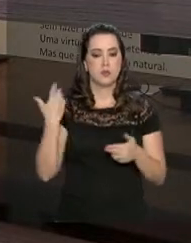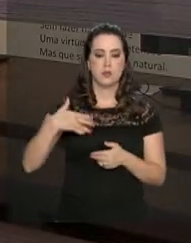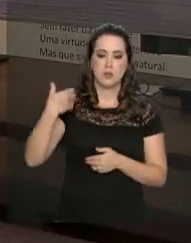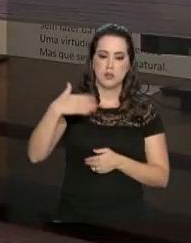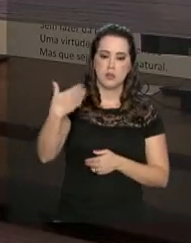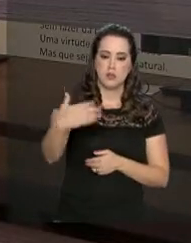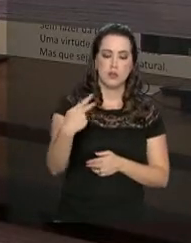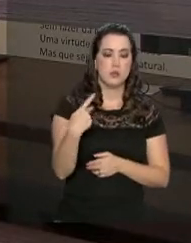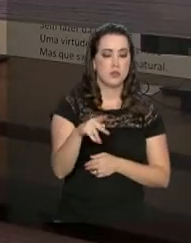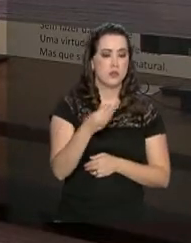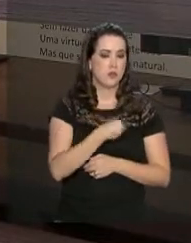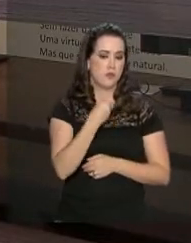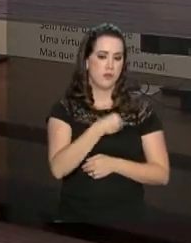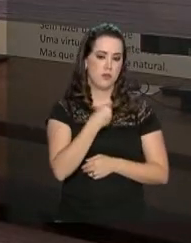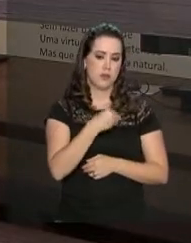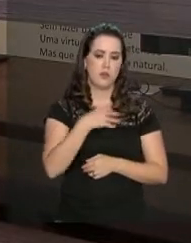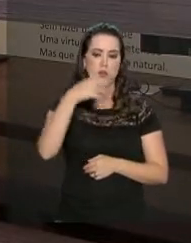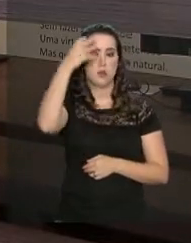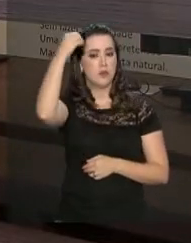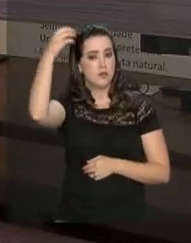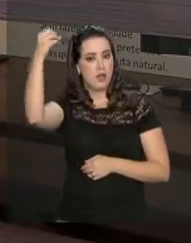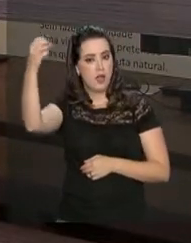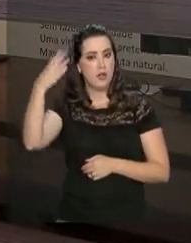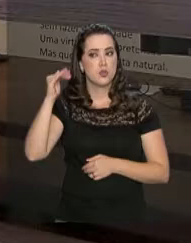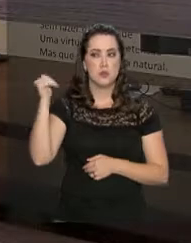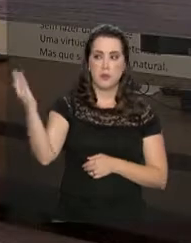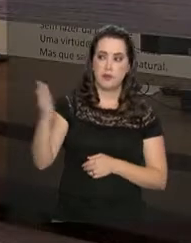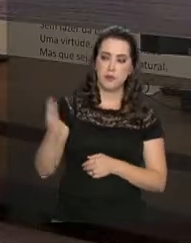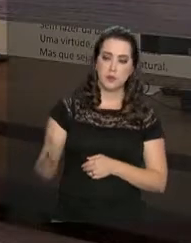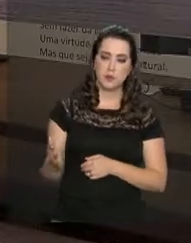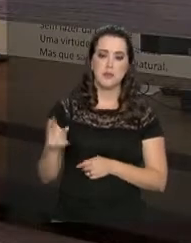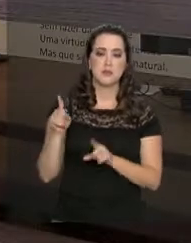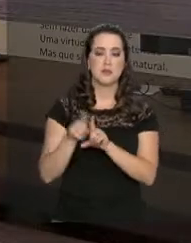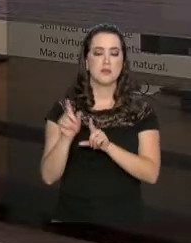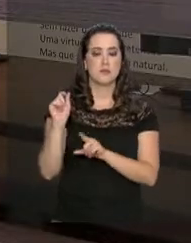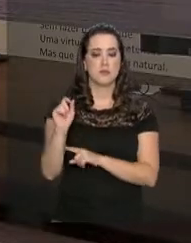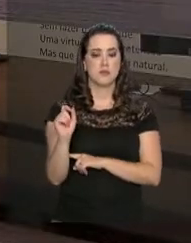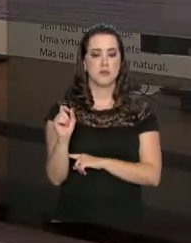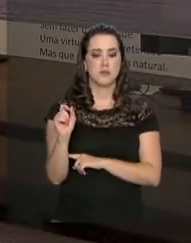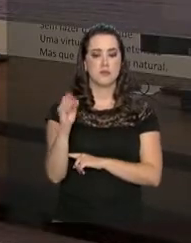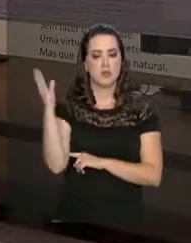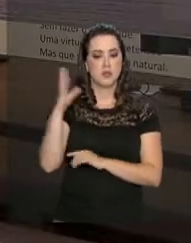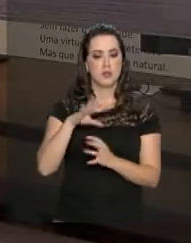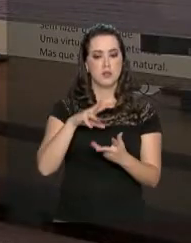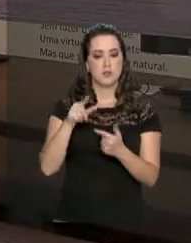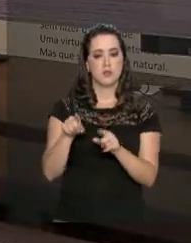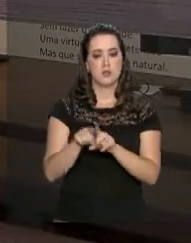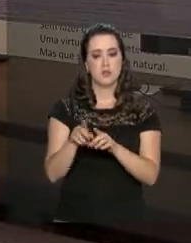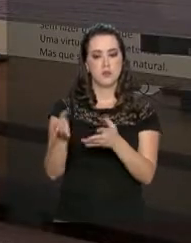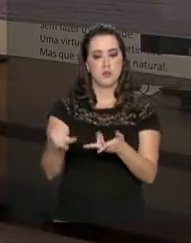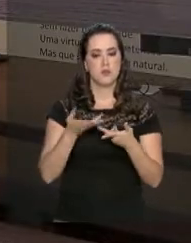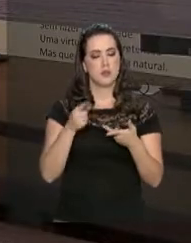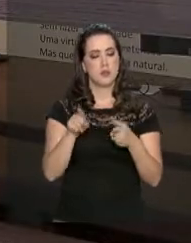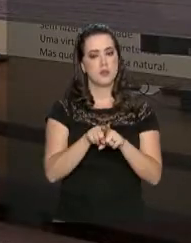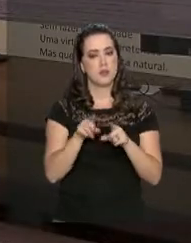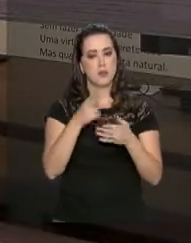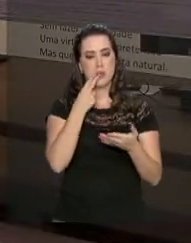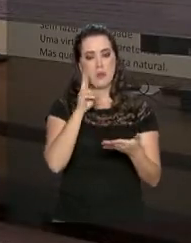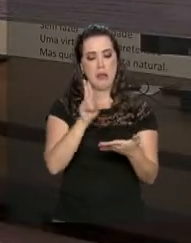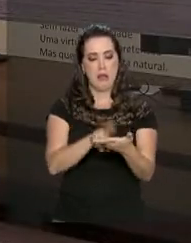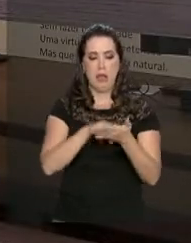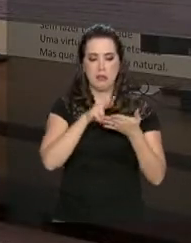longo do seu mandato, fazendo viagens oficiais internacionais pelo mundo afora. Recebeu também